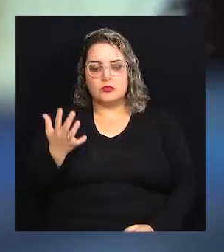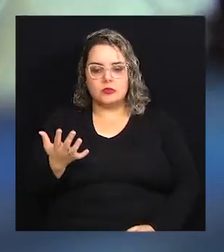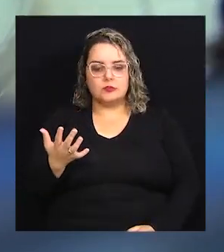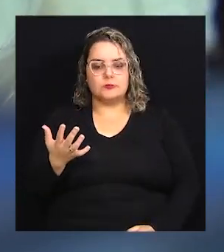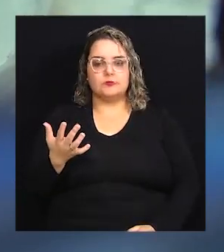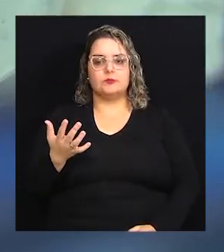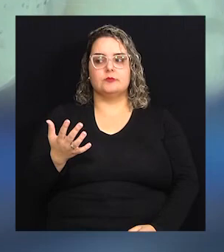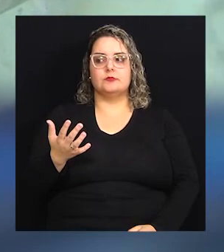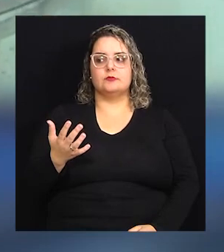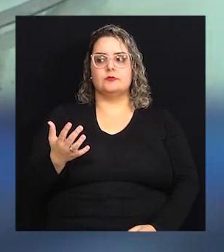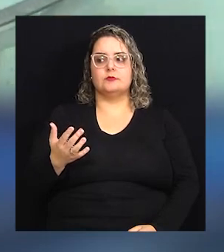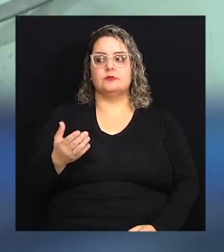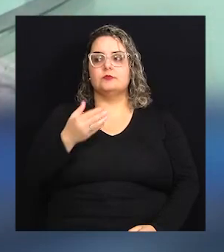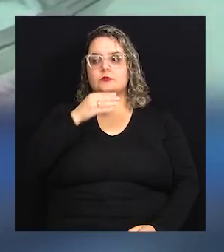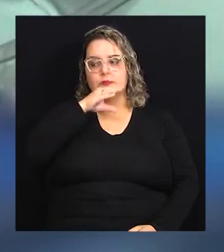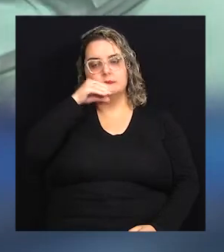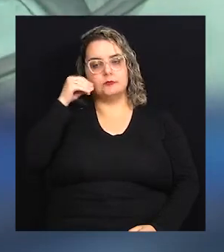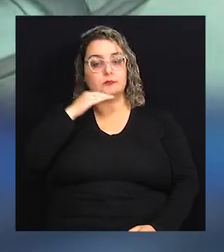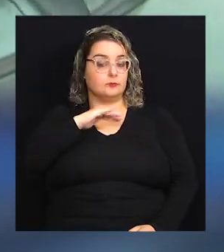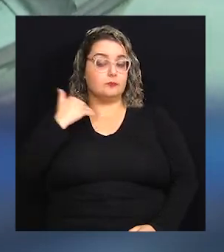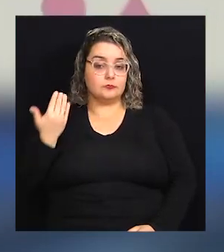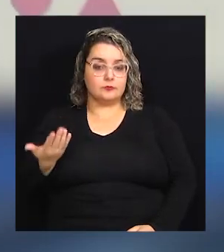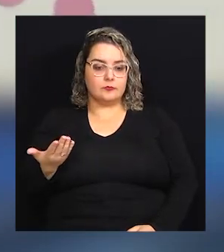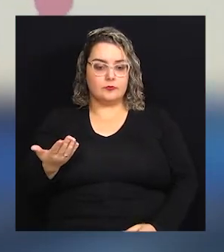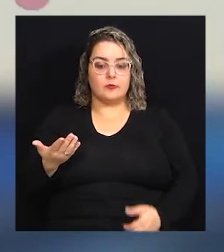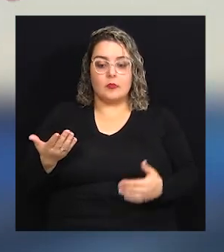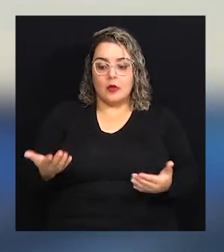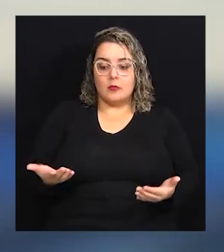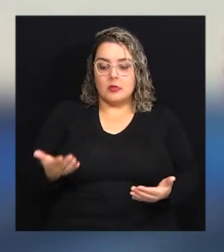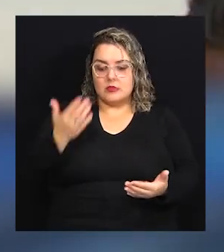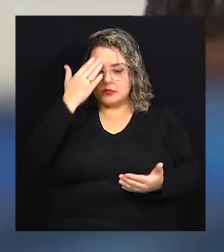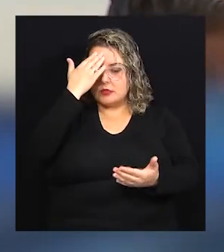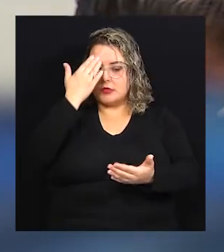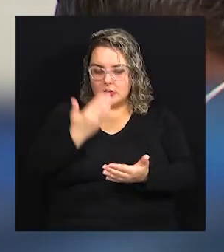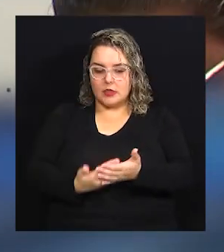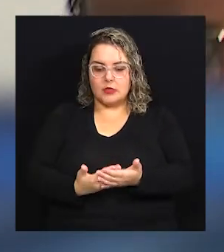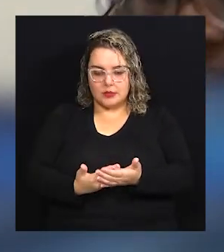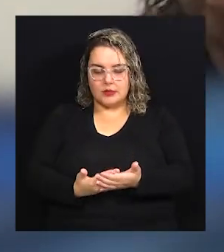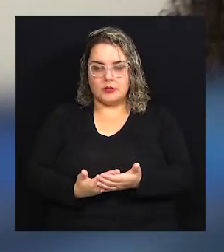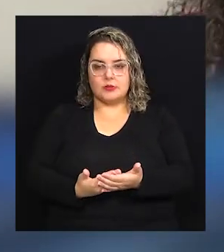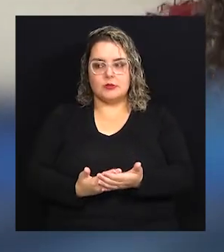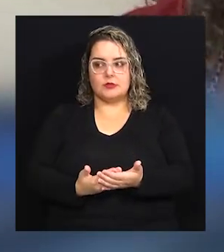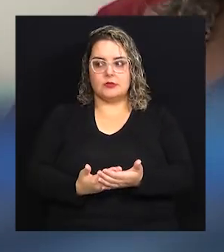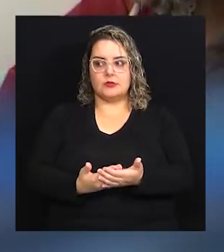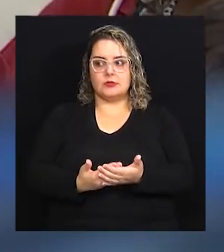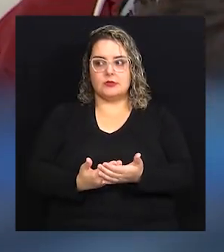Tudo isso aconteceu por conta do falecimento desse adolescente, mas eu creio que